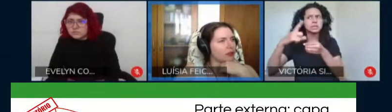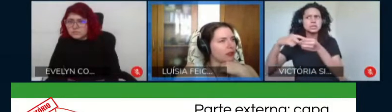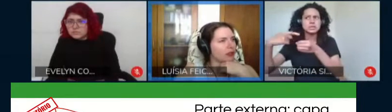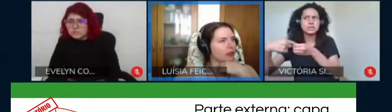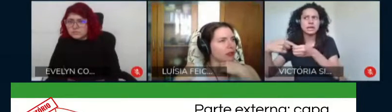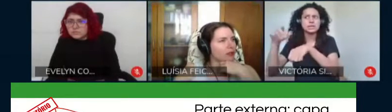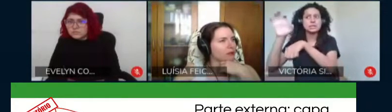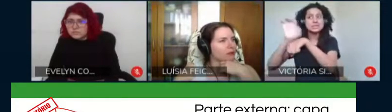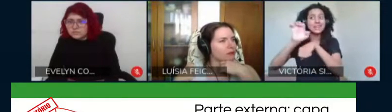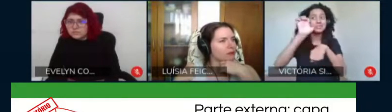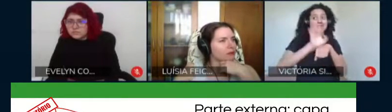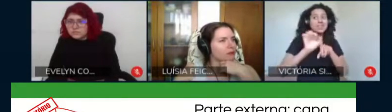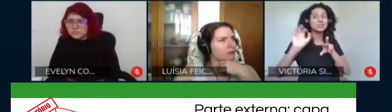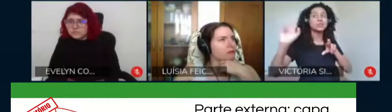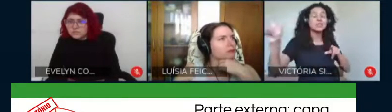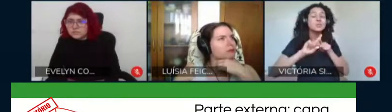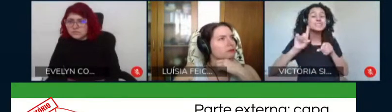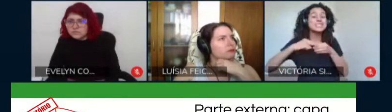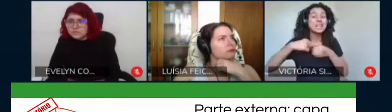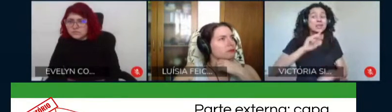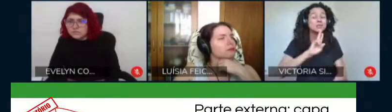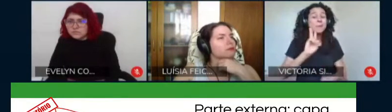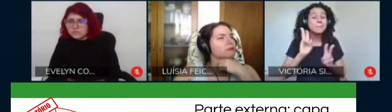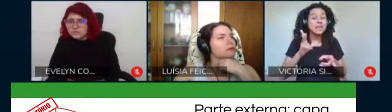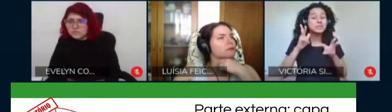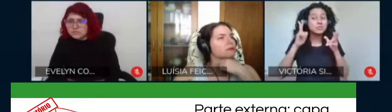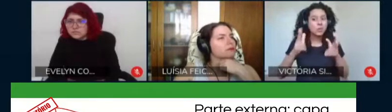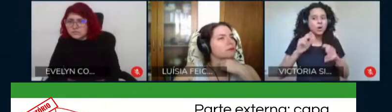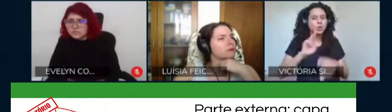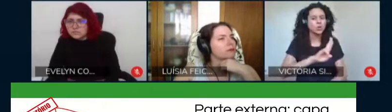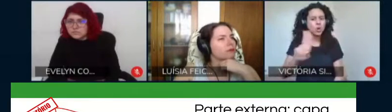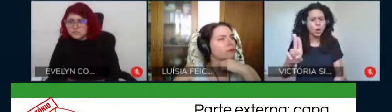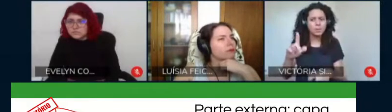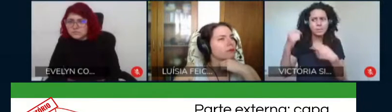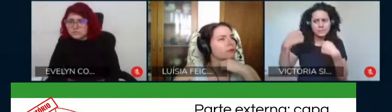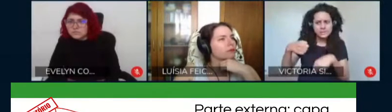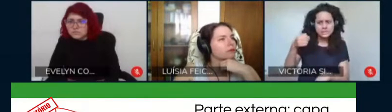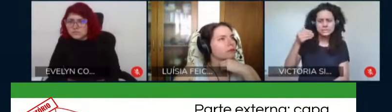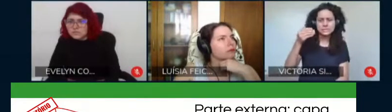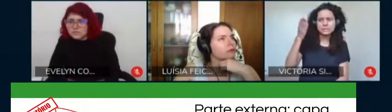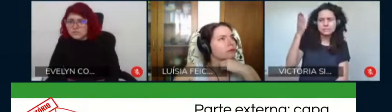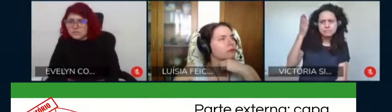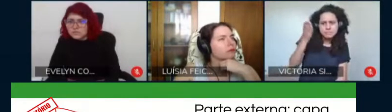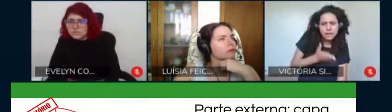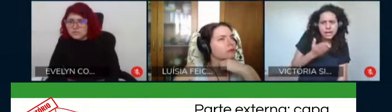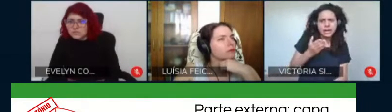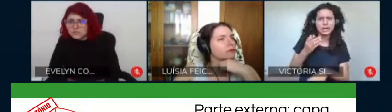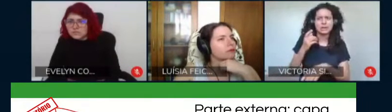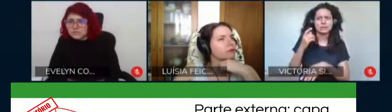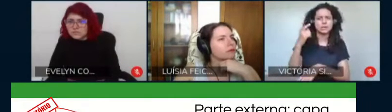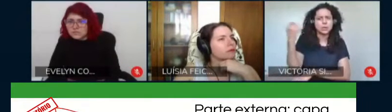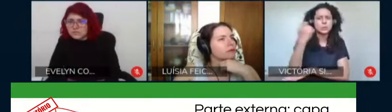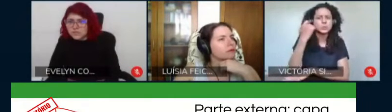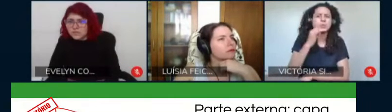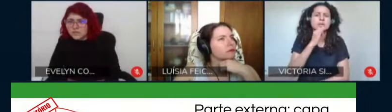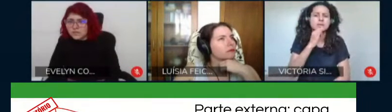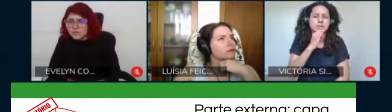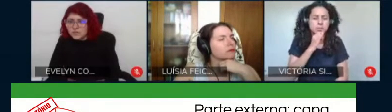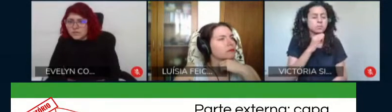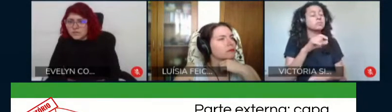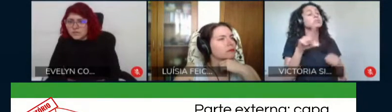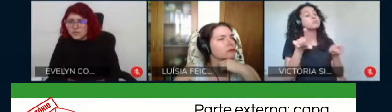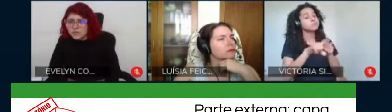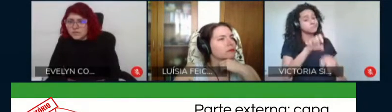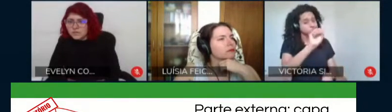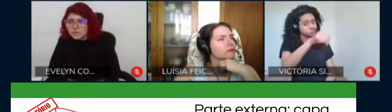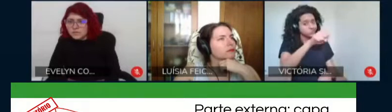estado? Eu acredito que sim, e também no caso de São Paulo ou Rio de Janeiro, se a pessoa quiser especificar